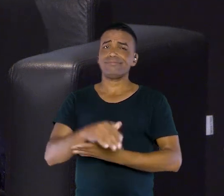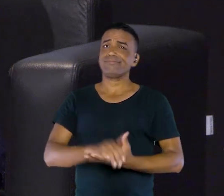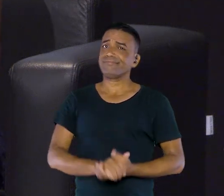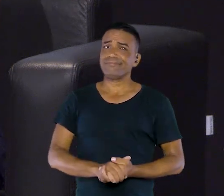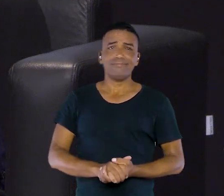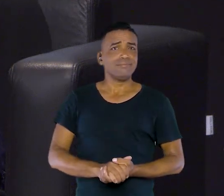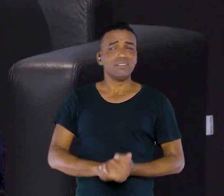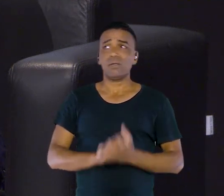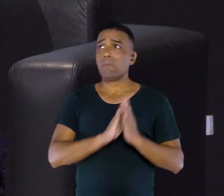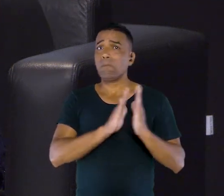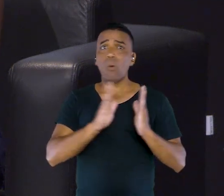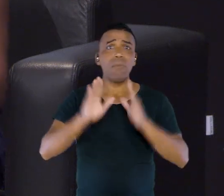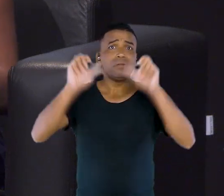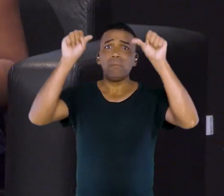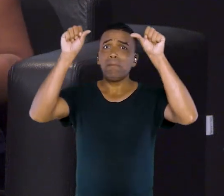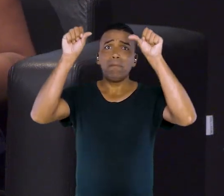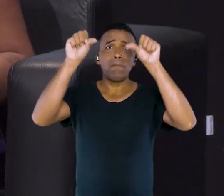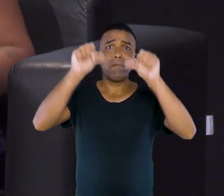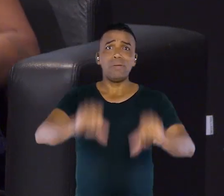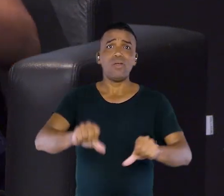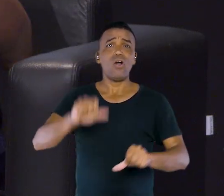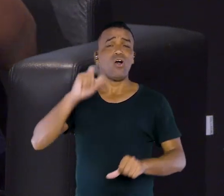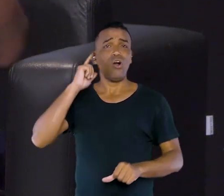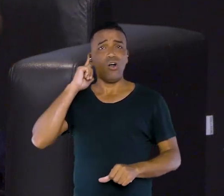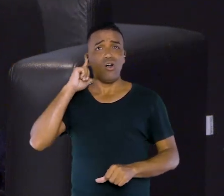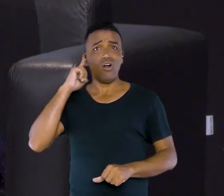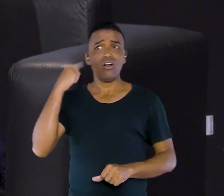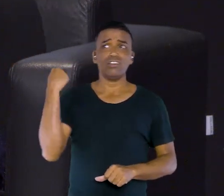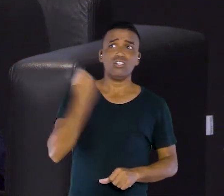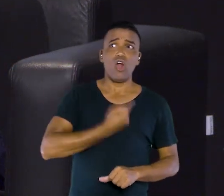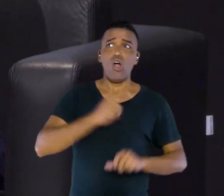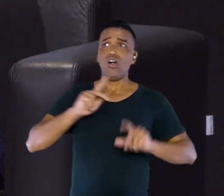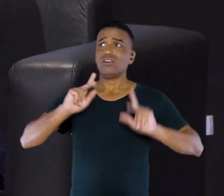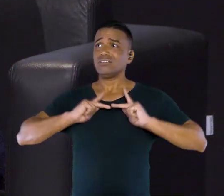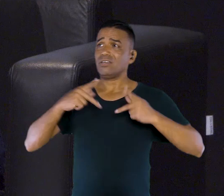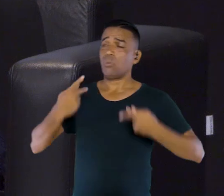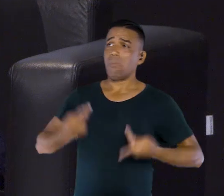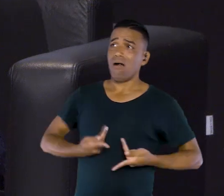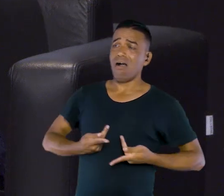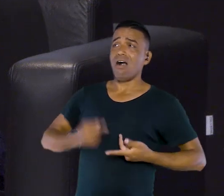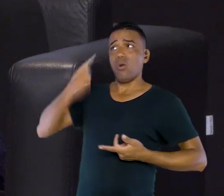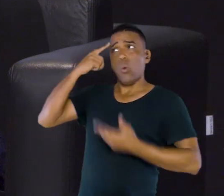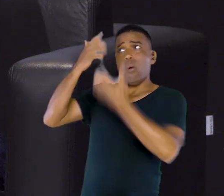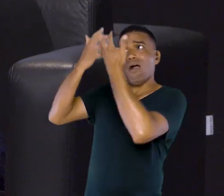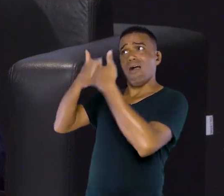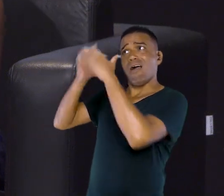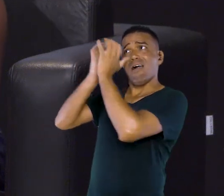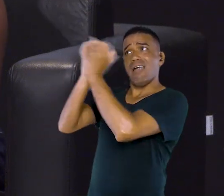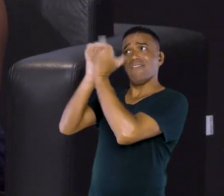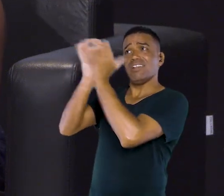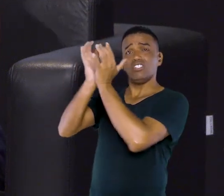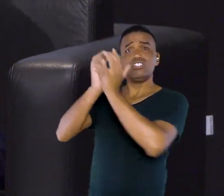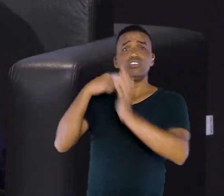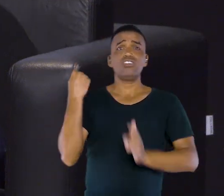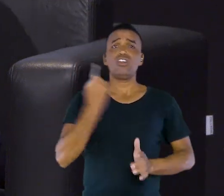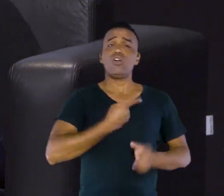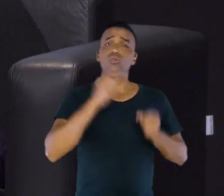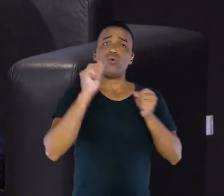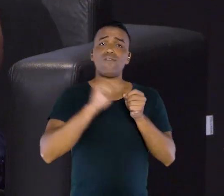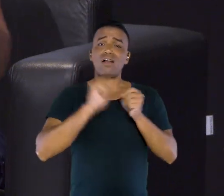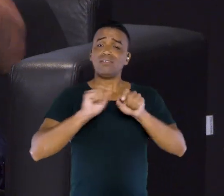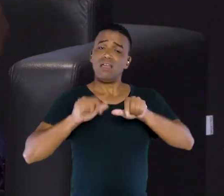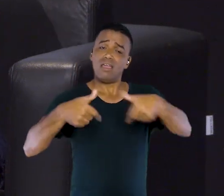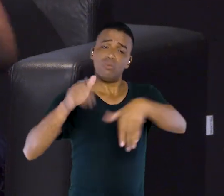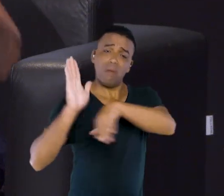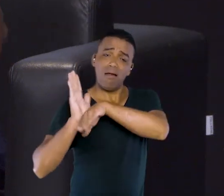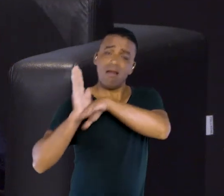talvez seja o momento mais crítico de a gente repensar, e eu como humano, eu como pesquisador, o que eu estou fazendo